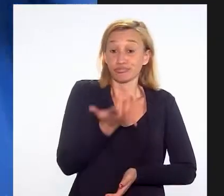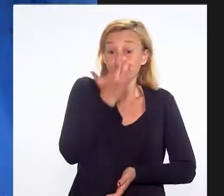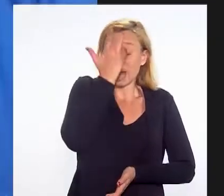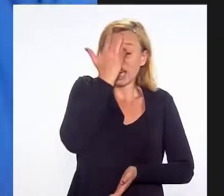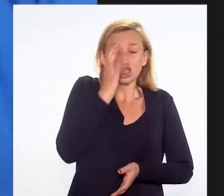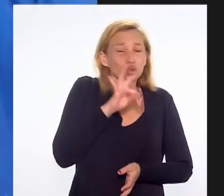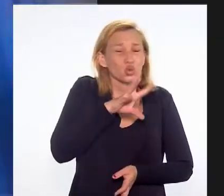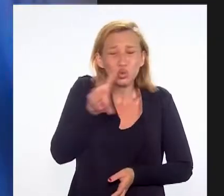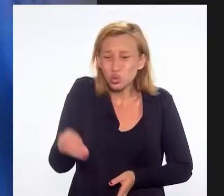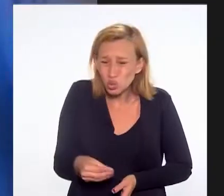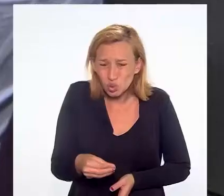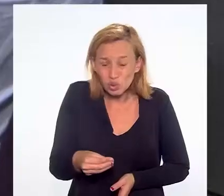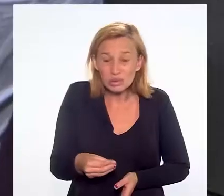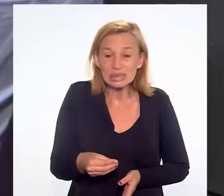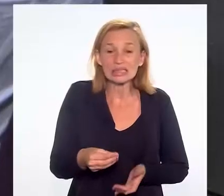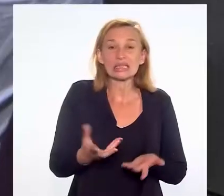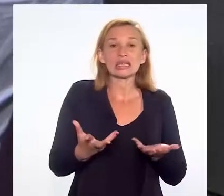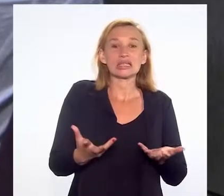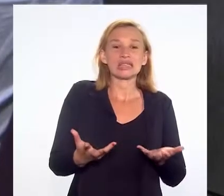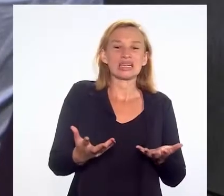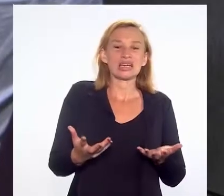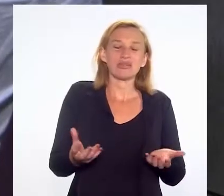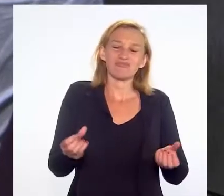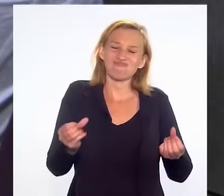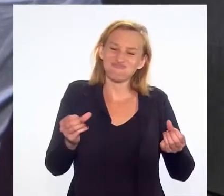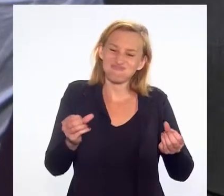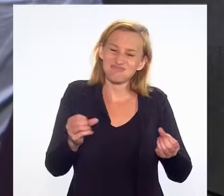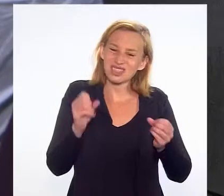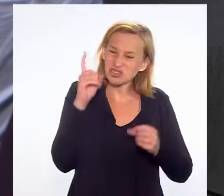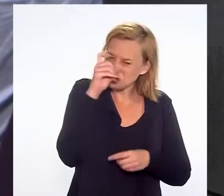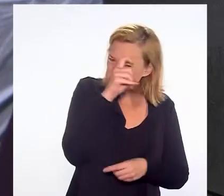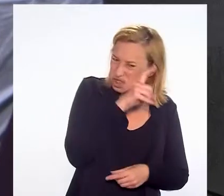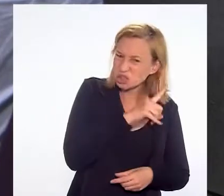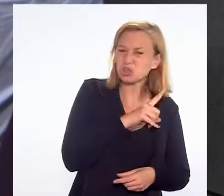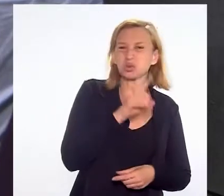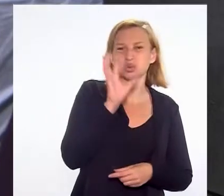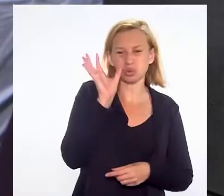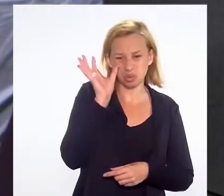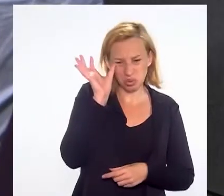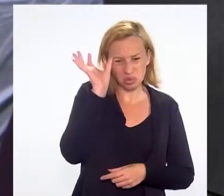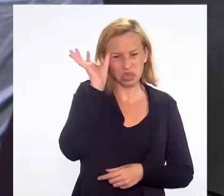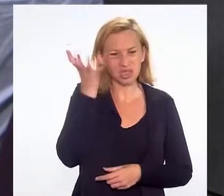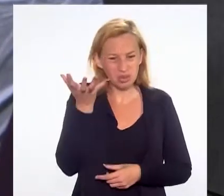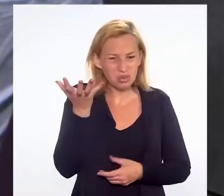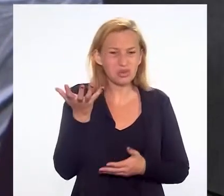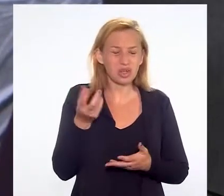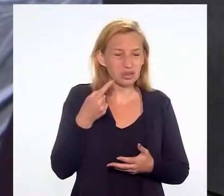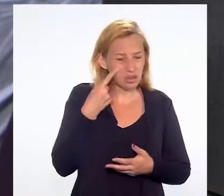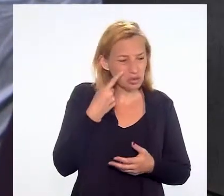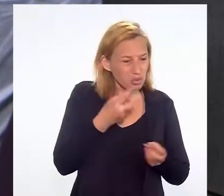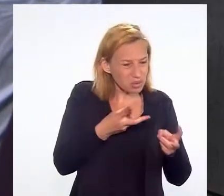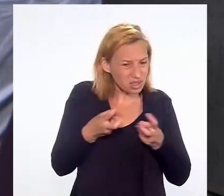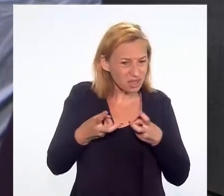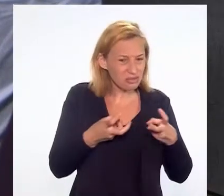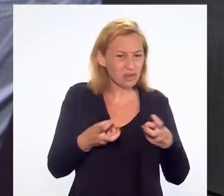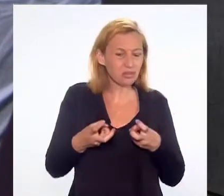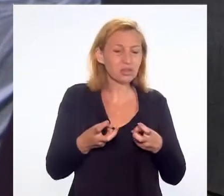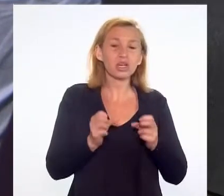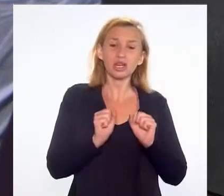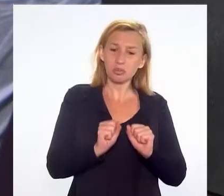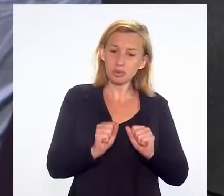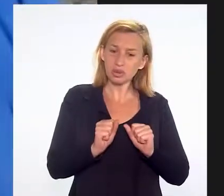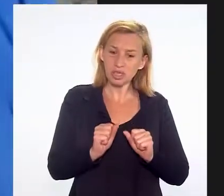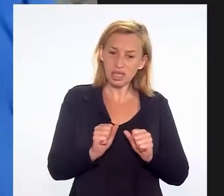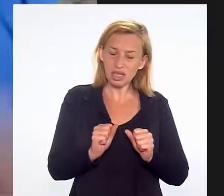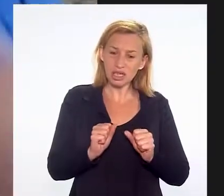problema do Brasil para esse lote da Índia. Então, tudo isso é uma coisa assim, muito precária, vamos